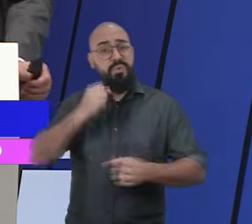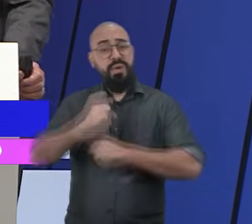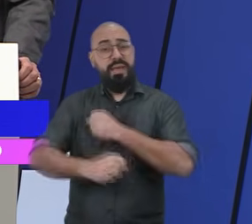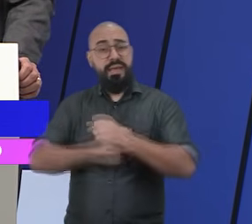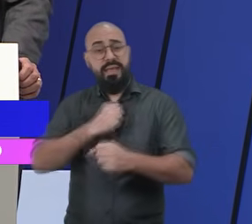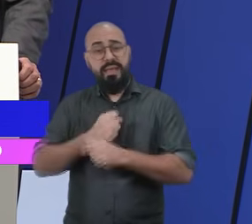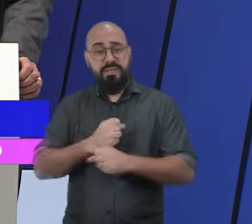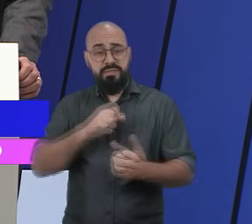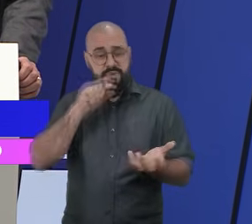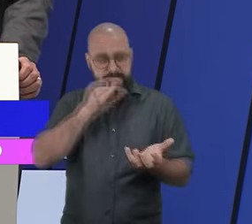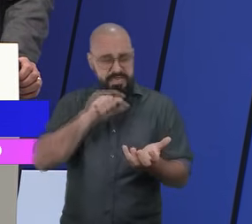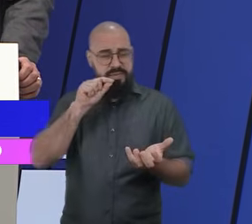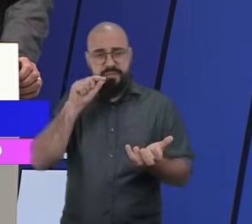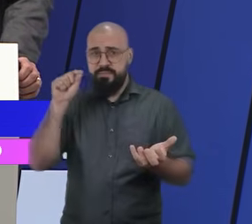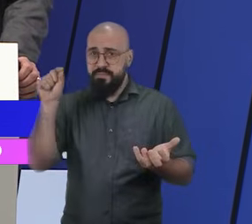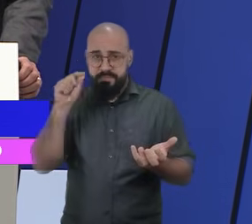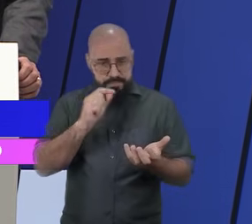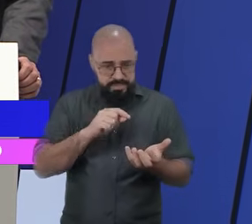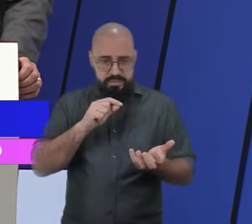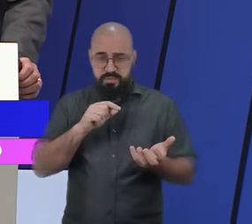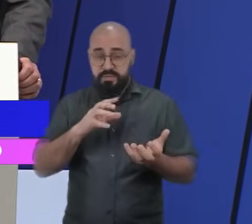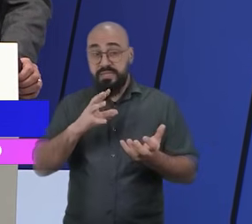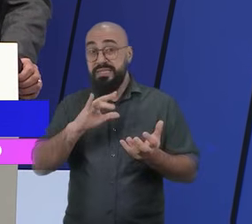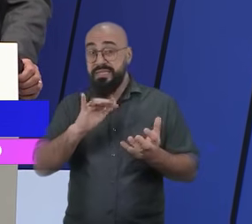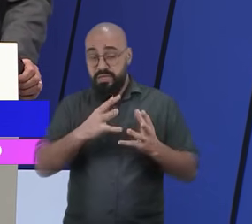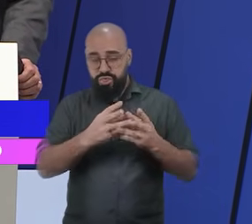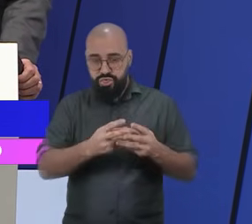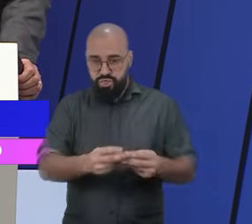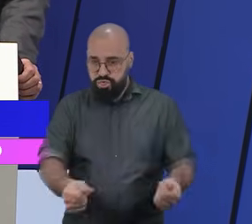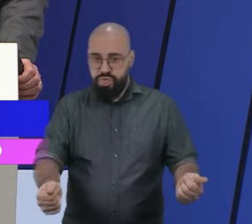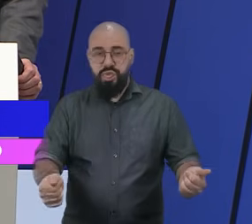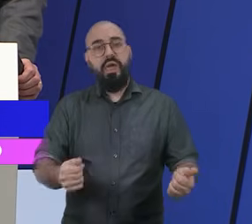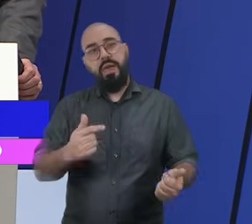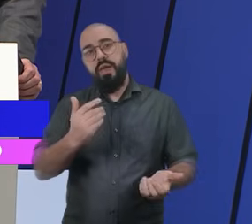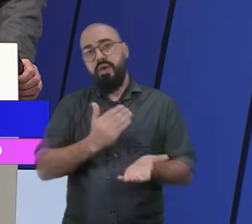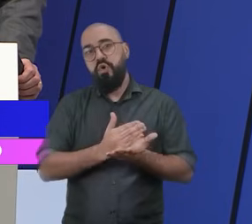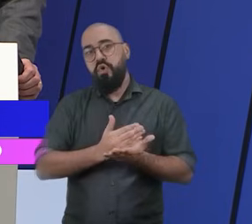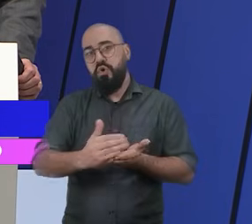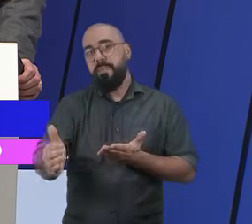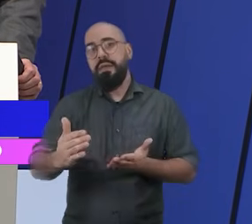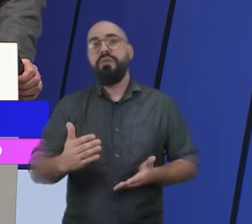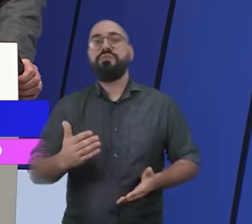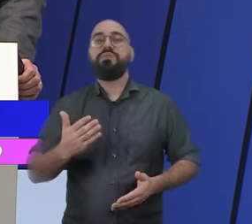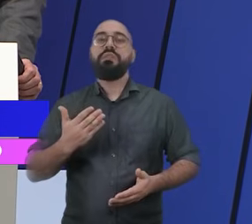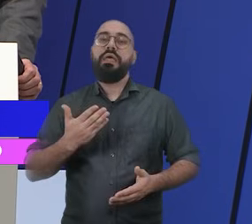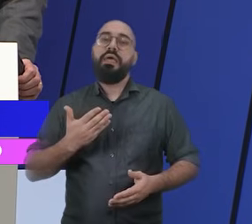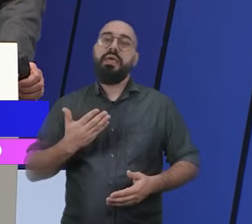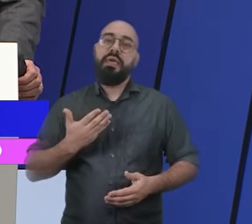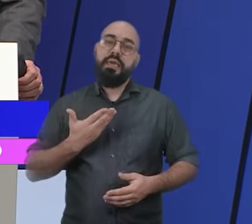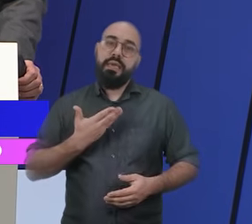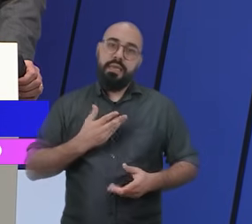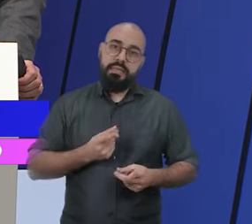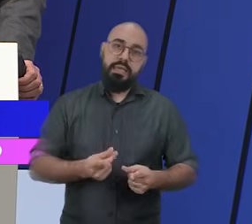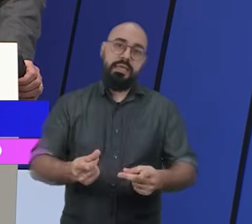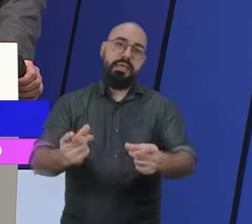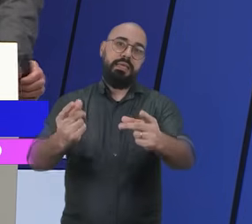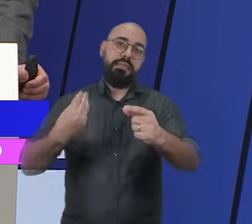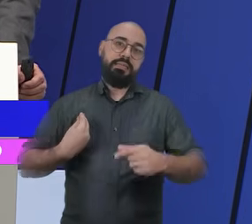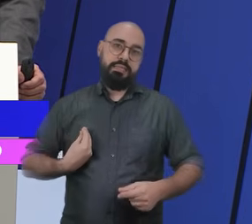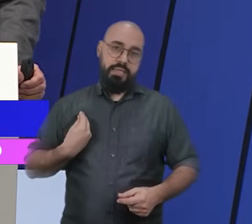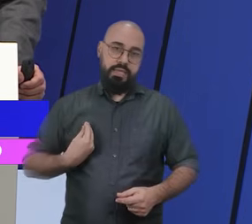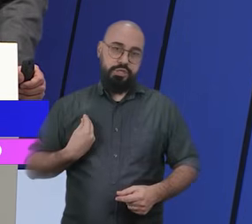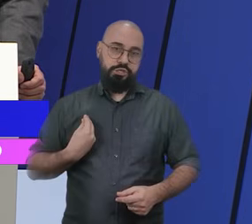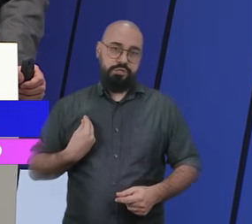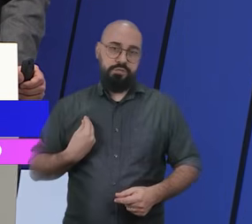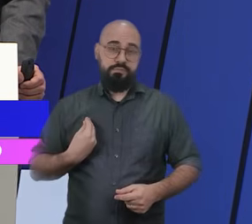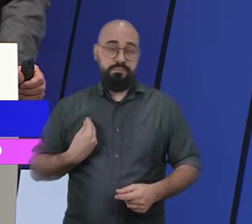de ferro. Quando o planeta deixasse de existir, seria só o começo da eternidade. Imagina só. Ou